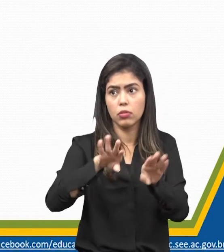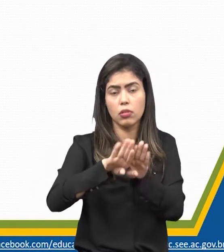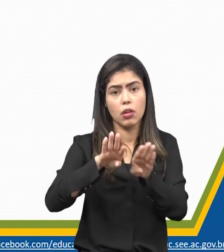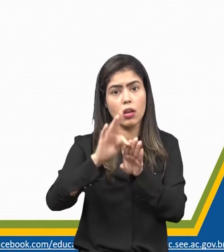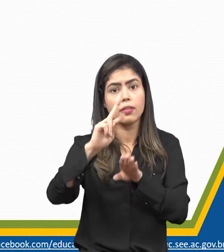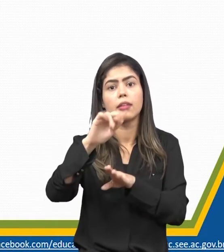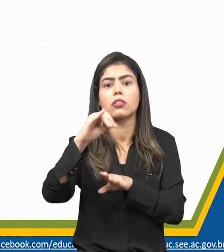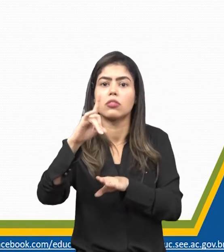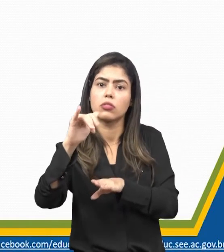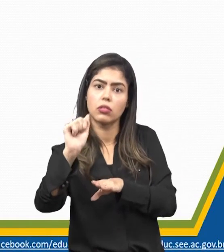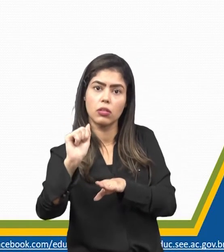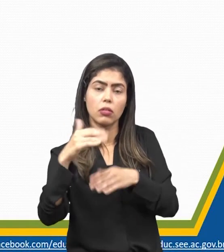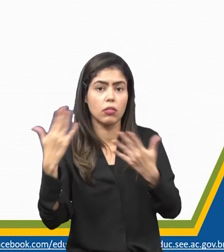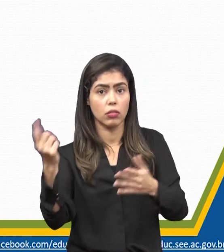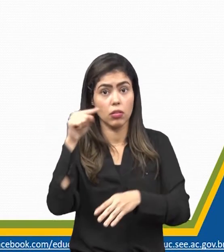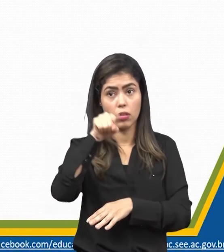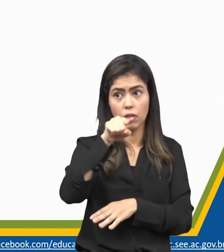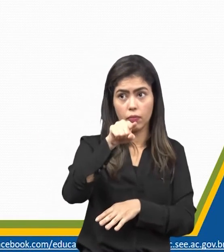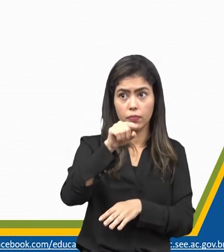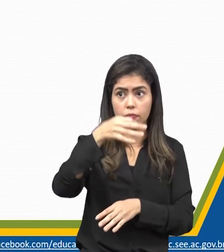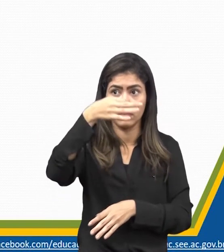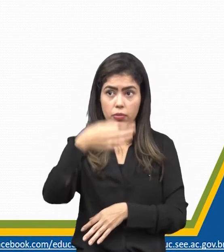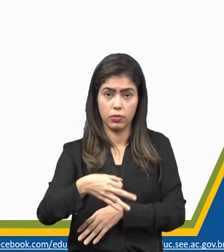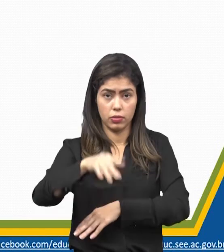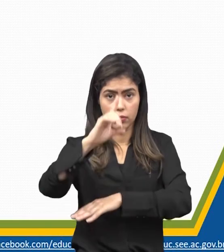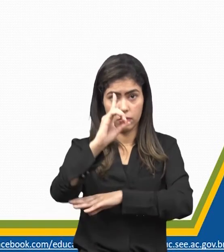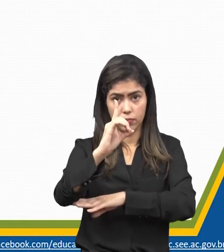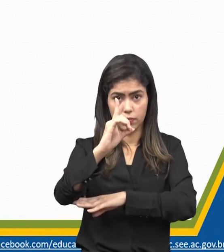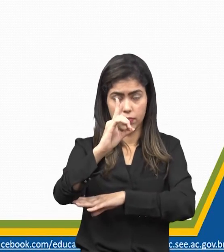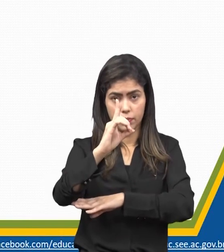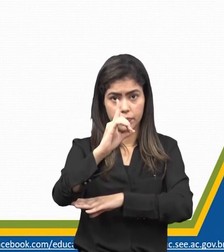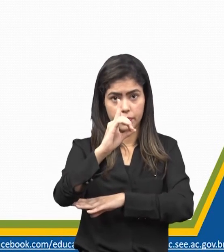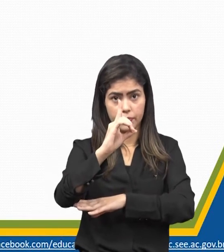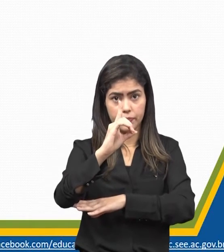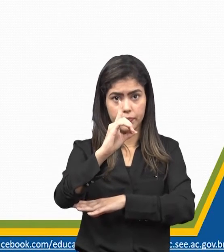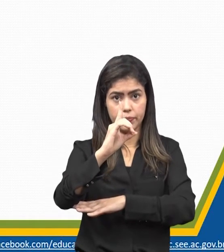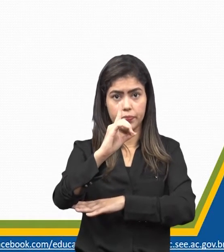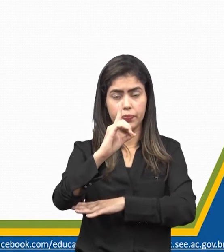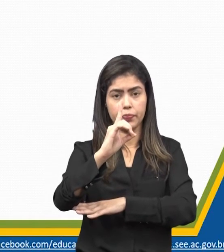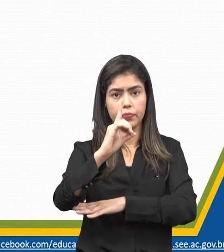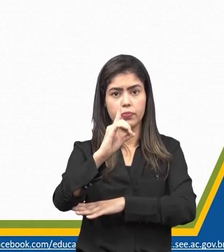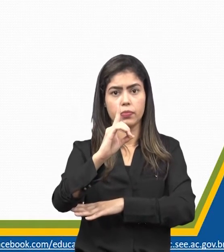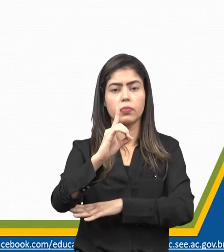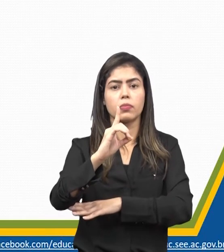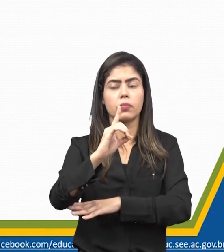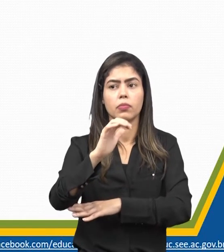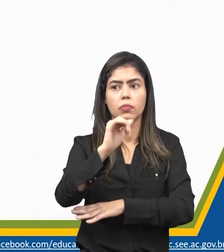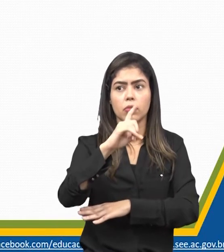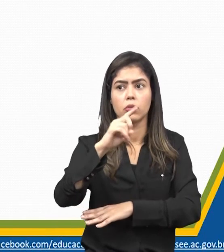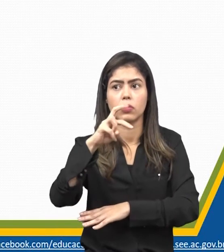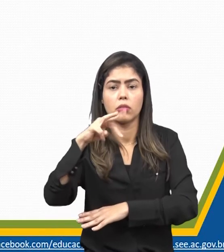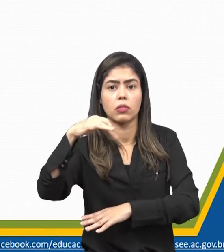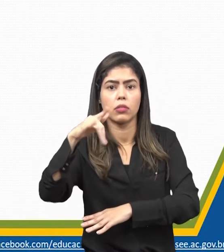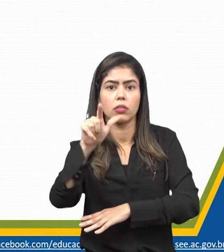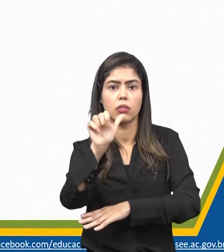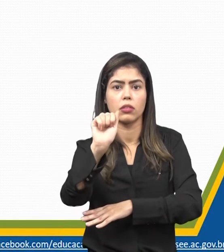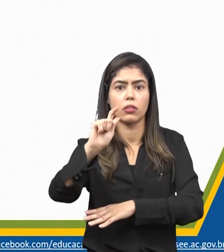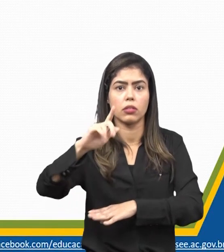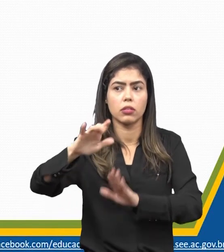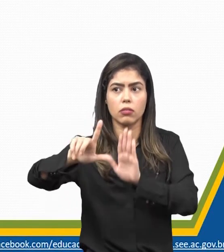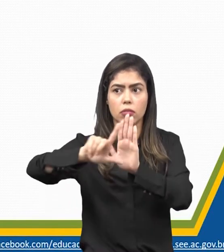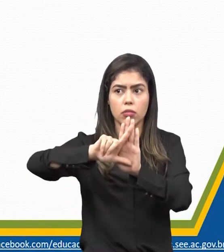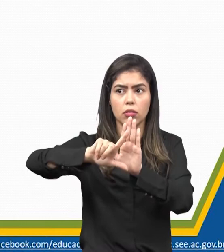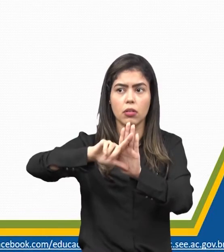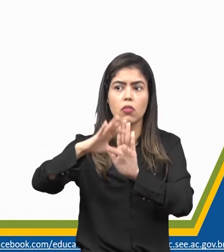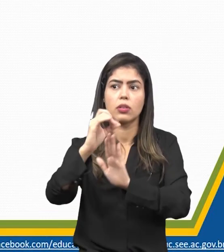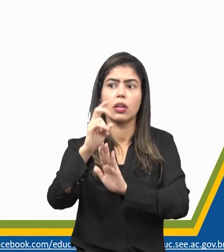dominação tradicional. Neste caso, a alternativa correta é a letra D, que é dominação legal e